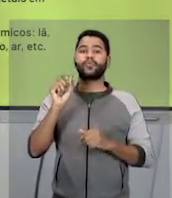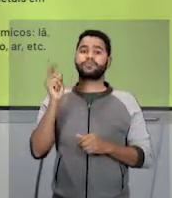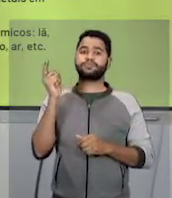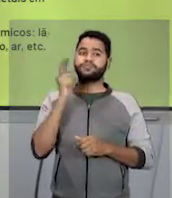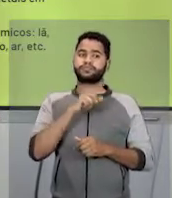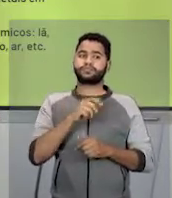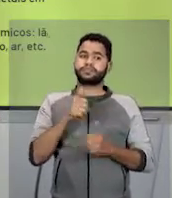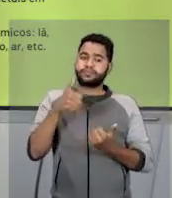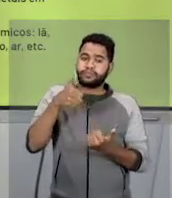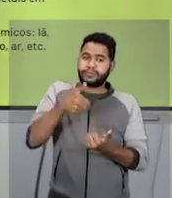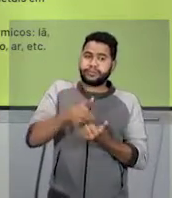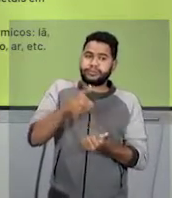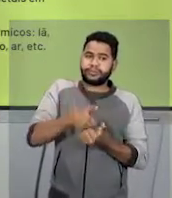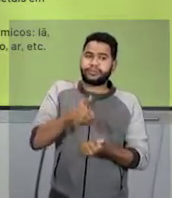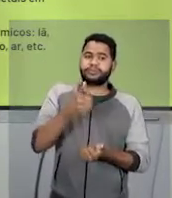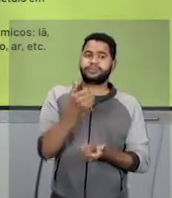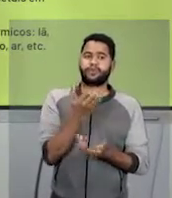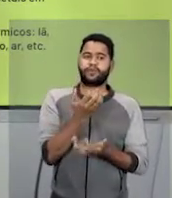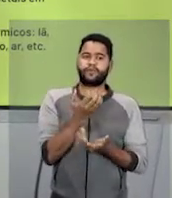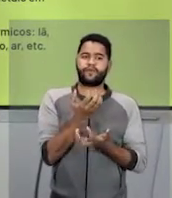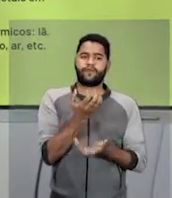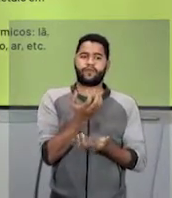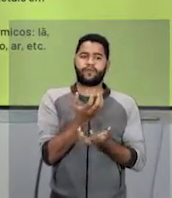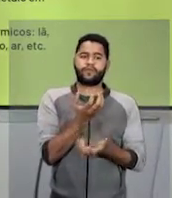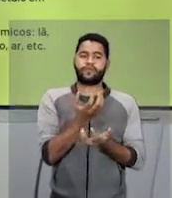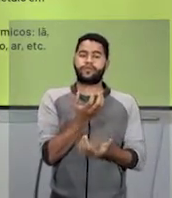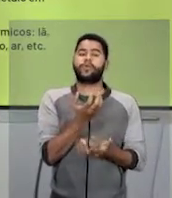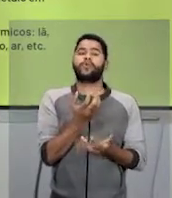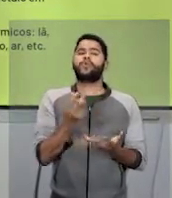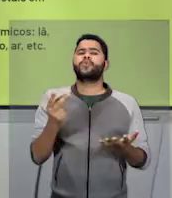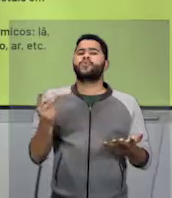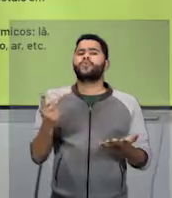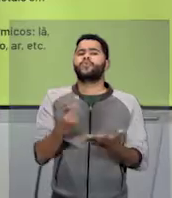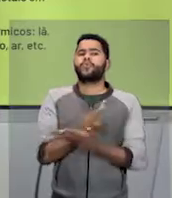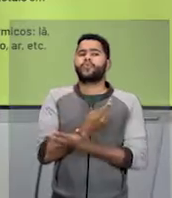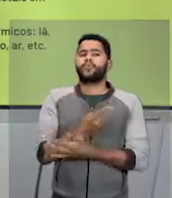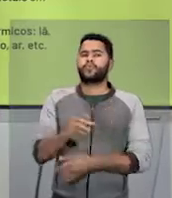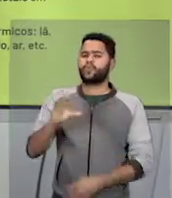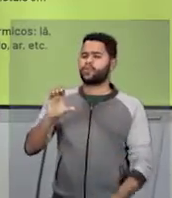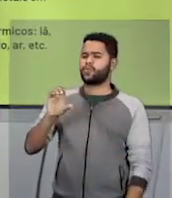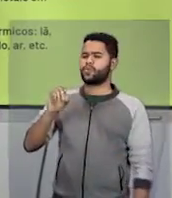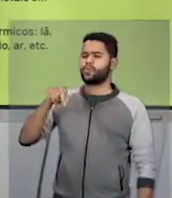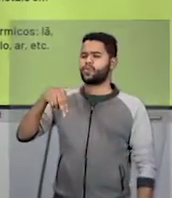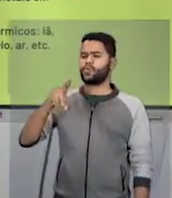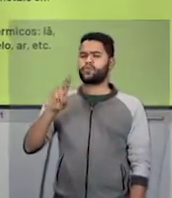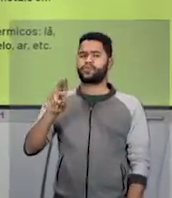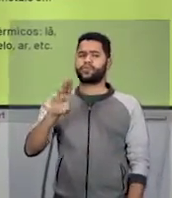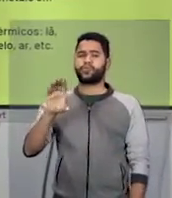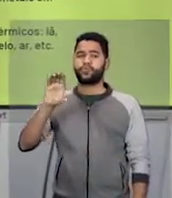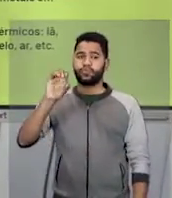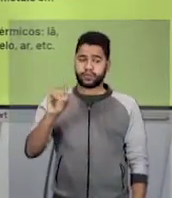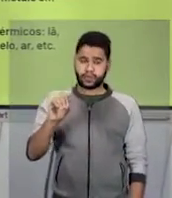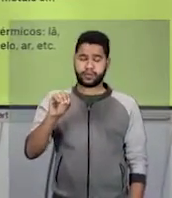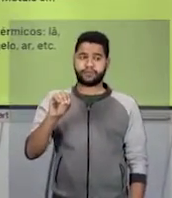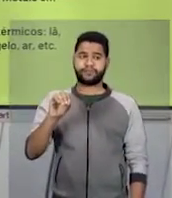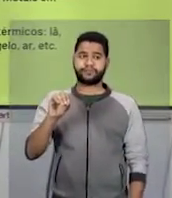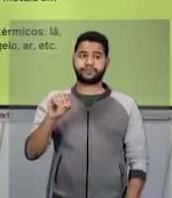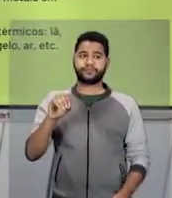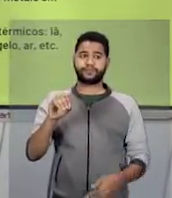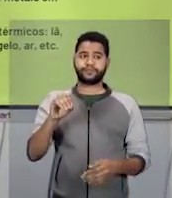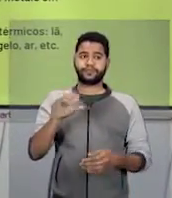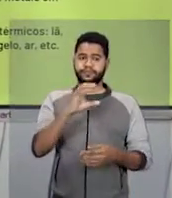ela próxima ali do fogo. O que vai acontecer? O que seria a condução? Quando essa energia térmica encosta